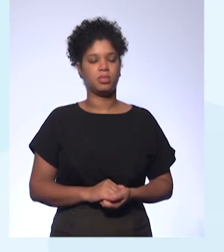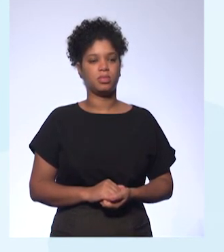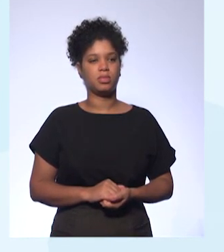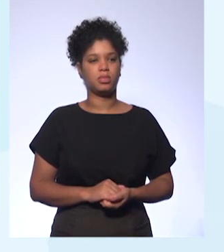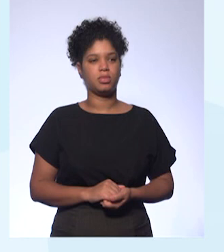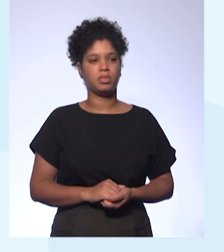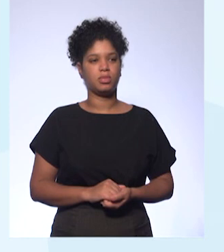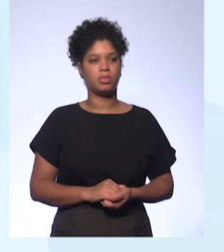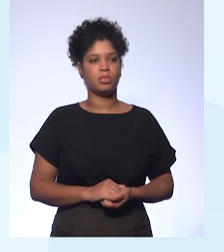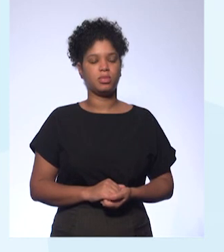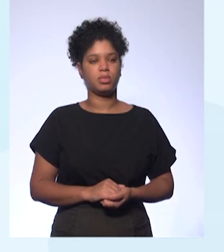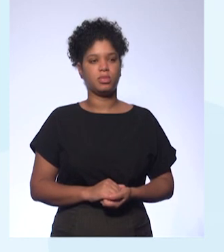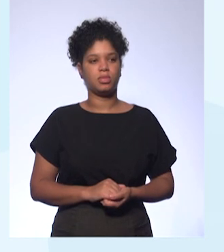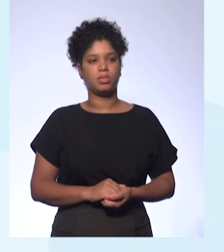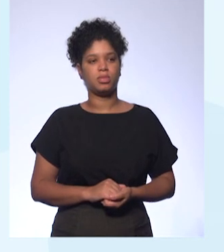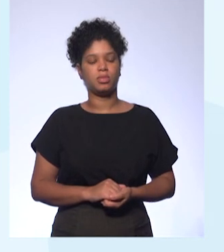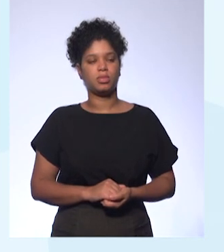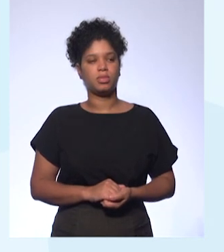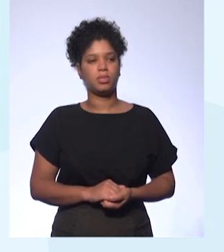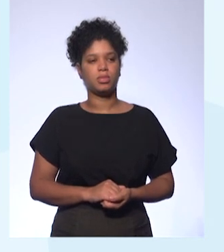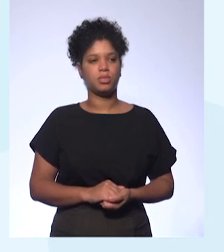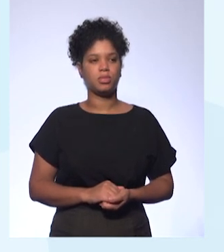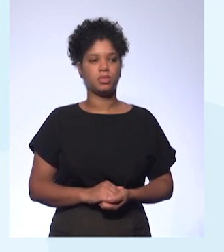Então, temos